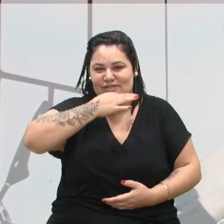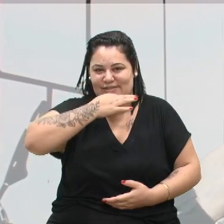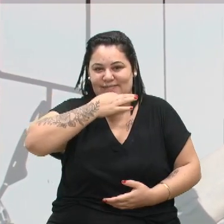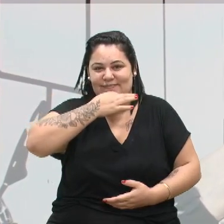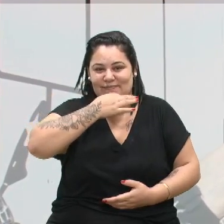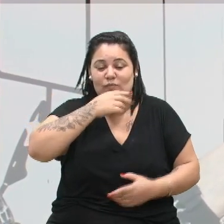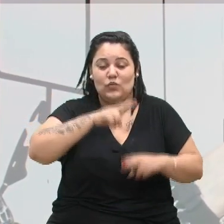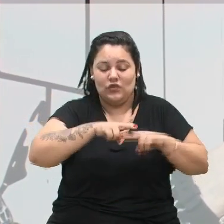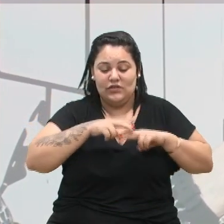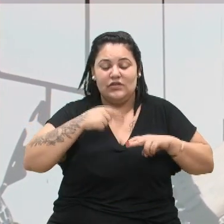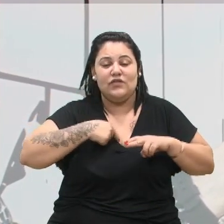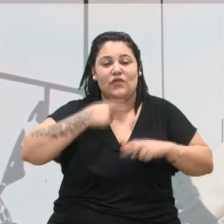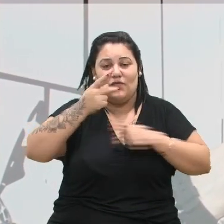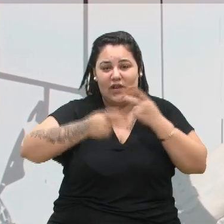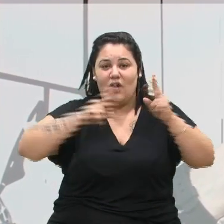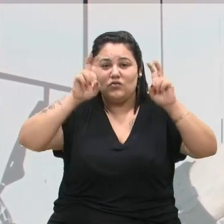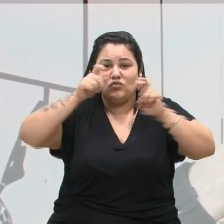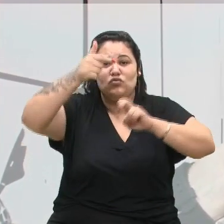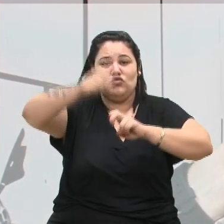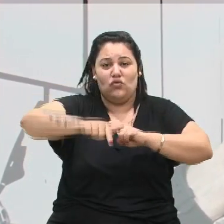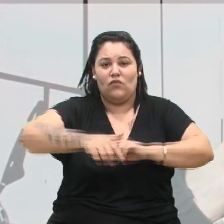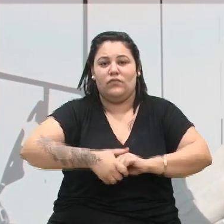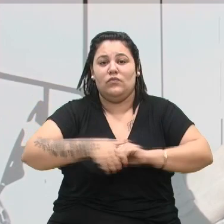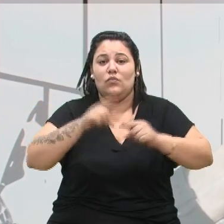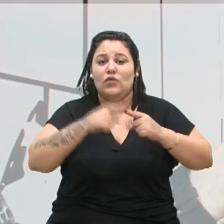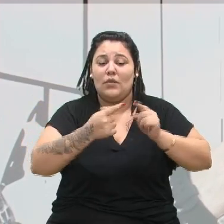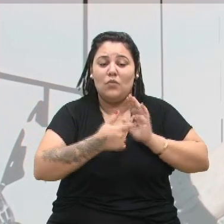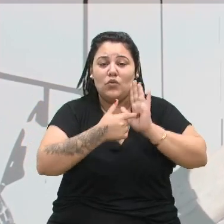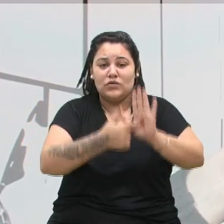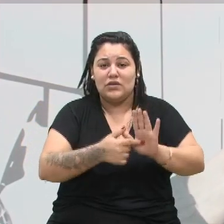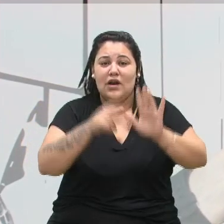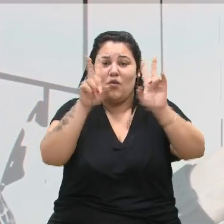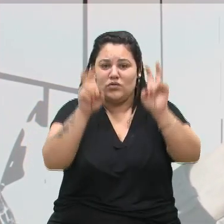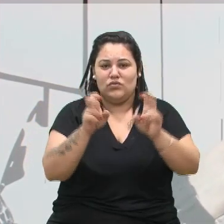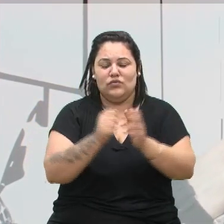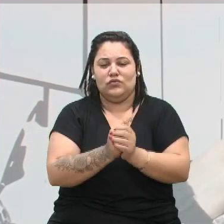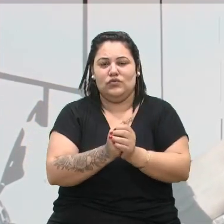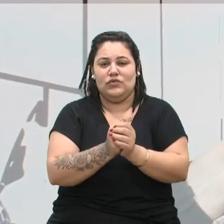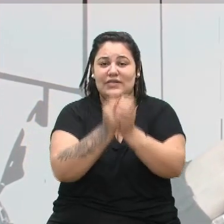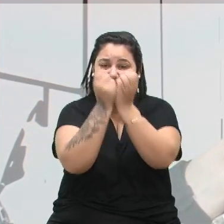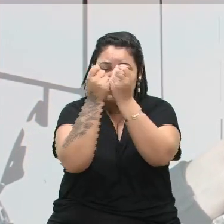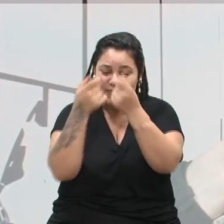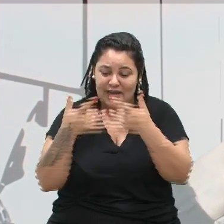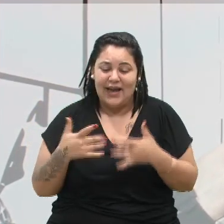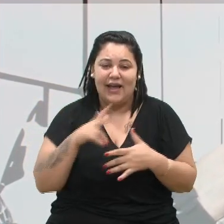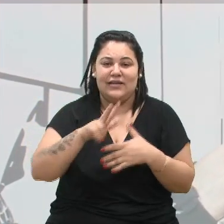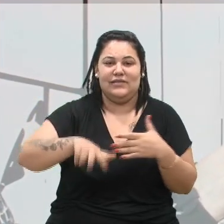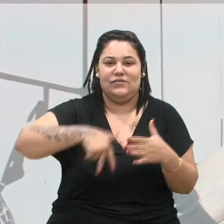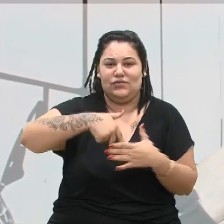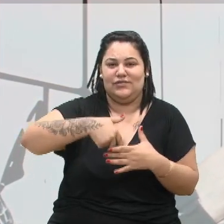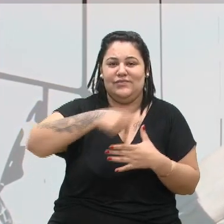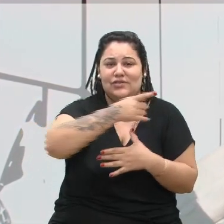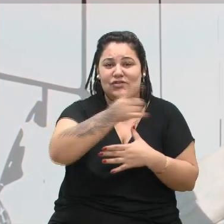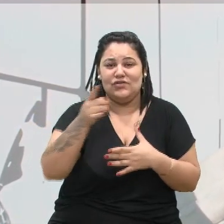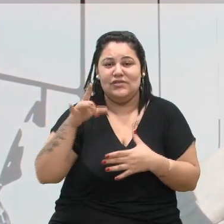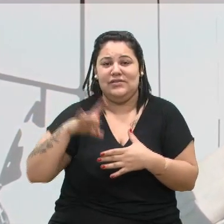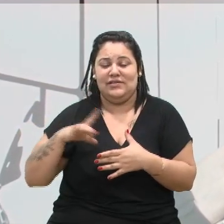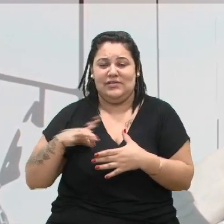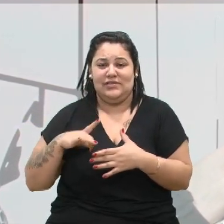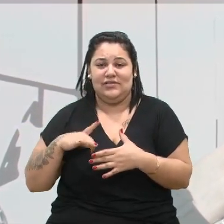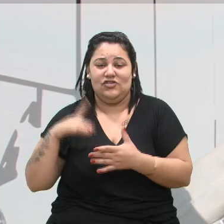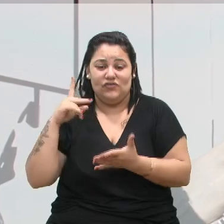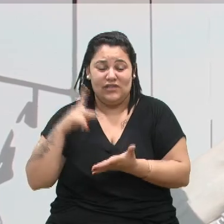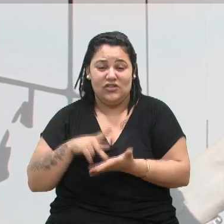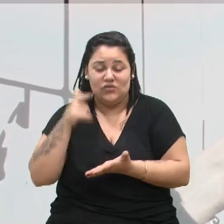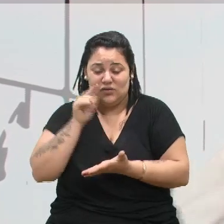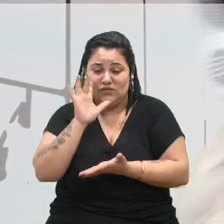a luta, no sentido de que destacar o assunto, trazer para a tribuna, para que a gente tenha finalmente esse mercado